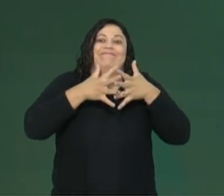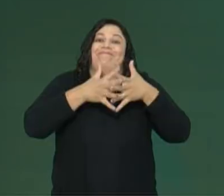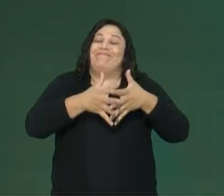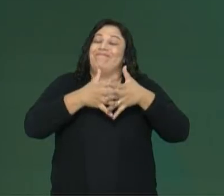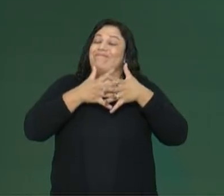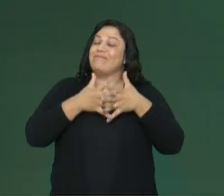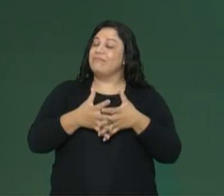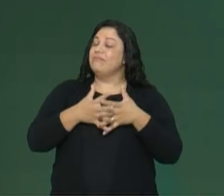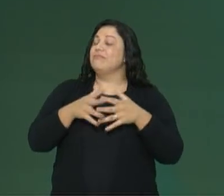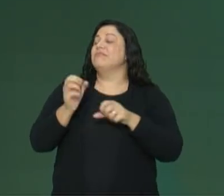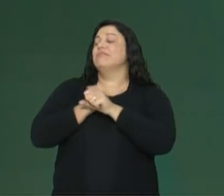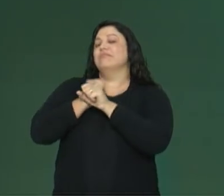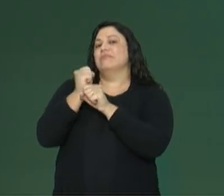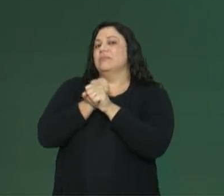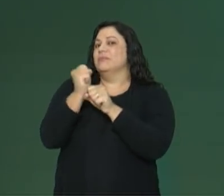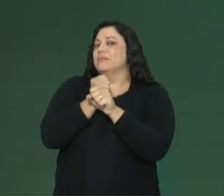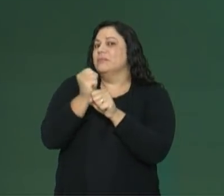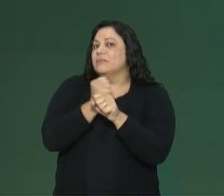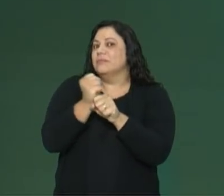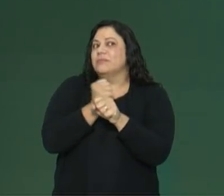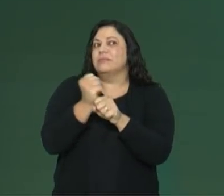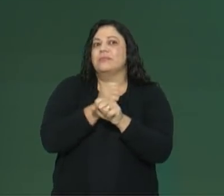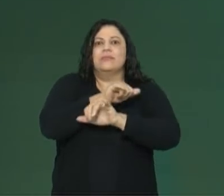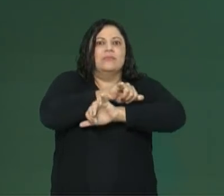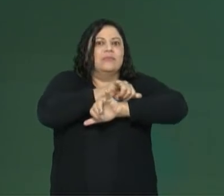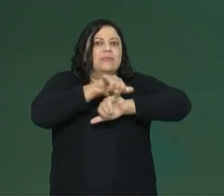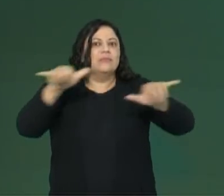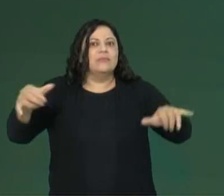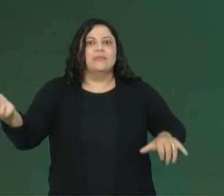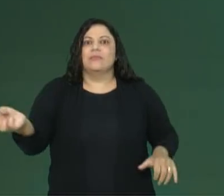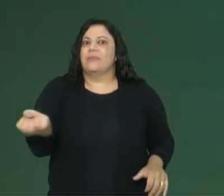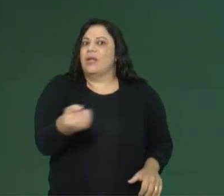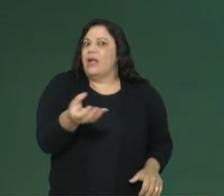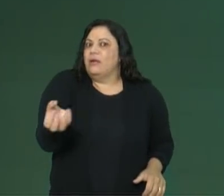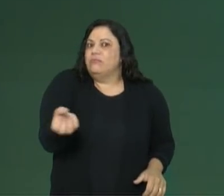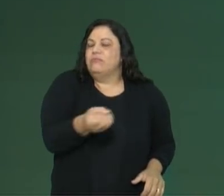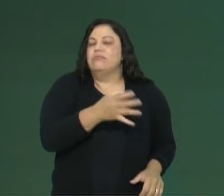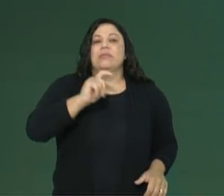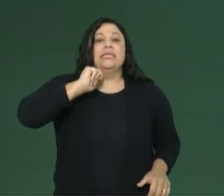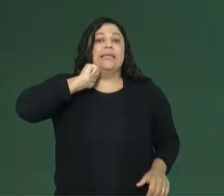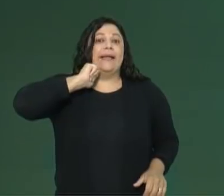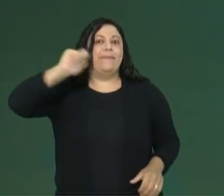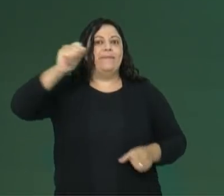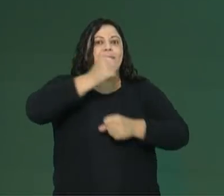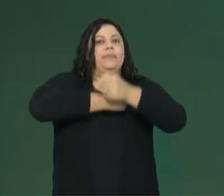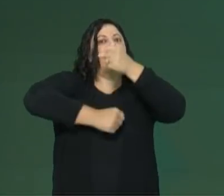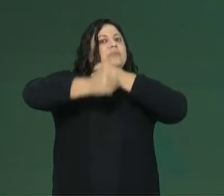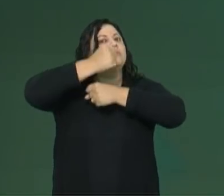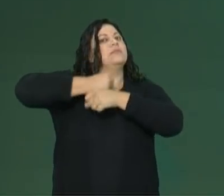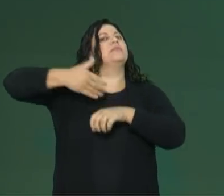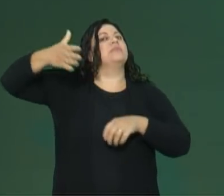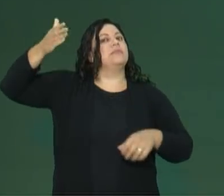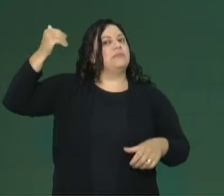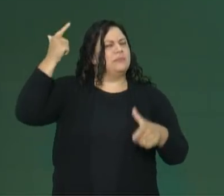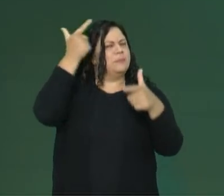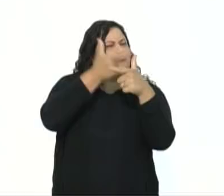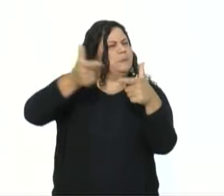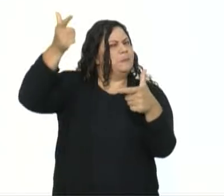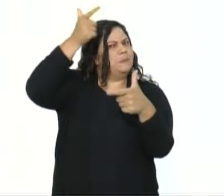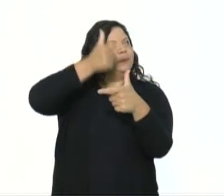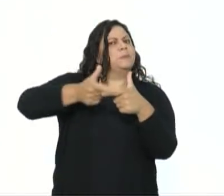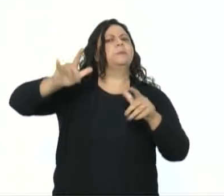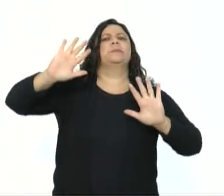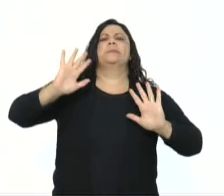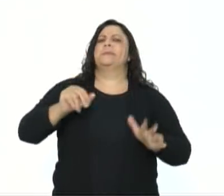alguns anos. A notícia é recente, é de abril do ano passado, porém é um problema já antigo